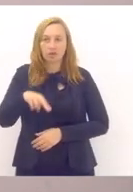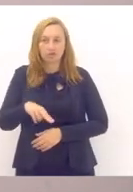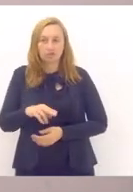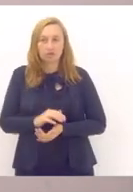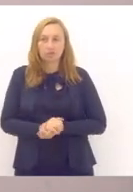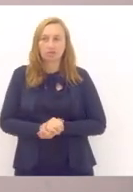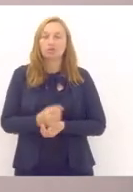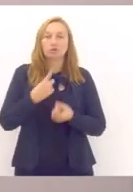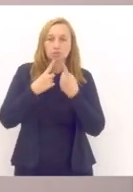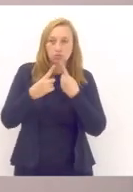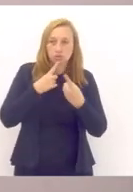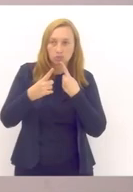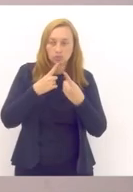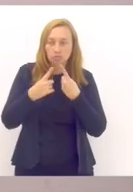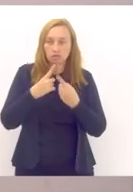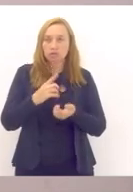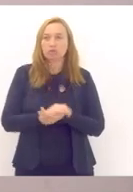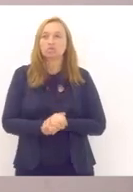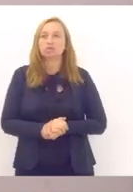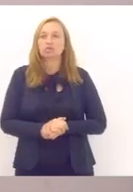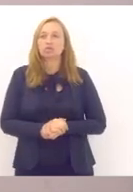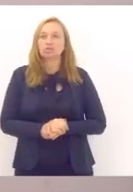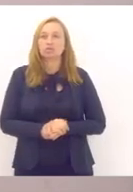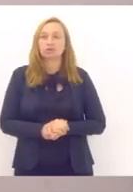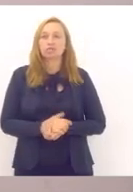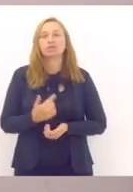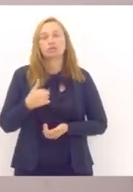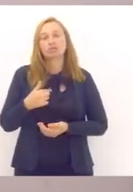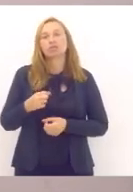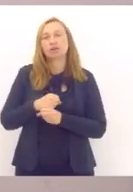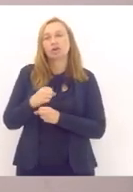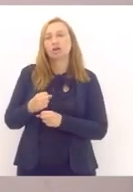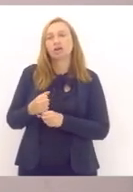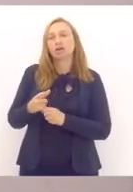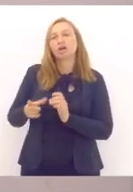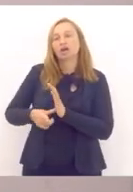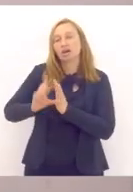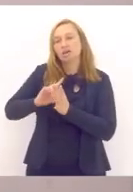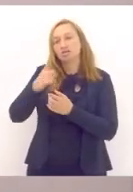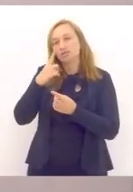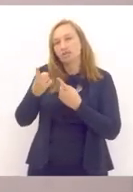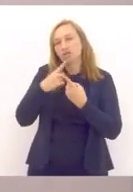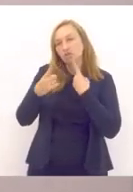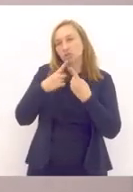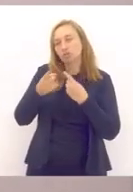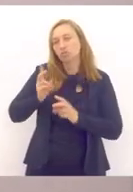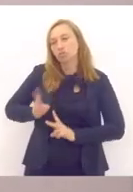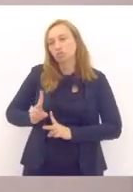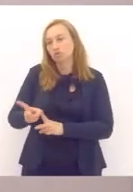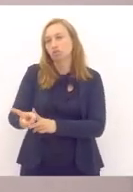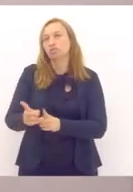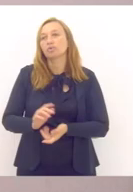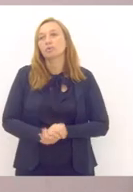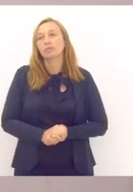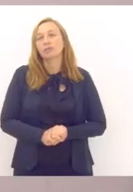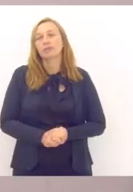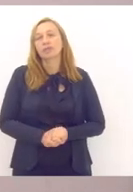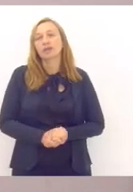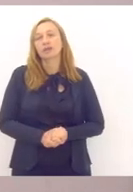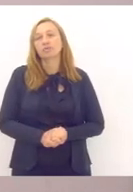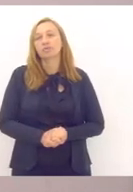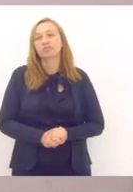Nessas discussões que nós estávamos tendo, eu já estava lá antes tendo essas discussões, isso continuou. Isso deu